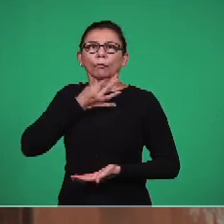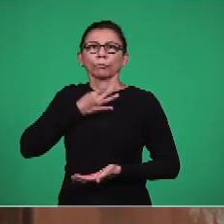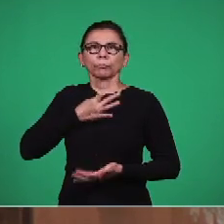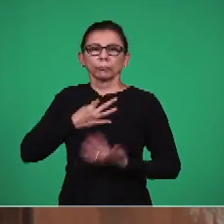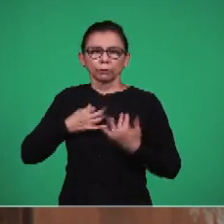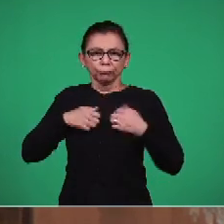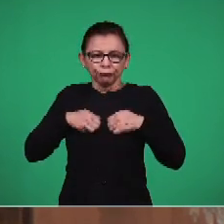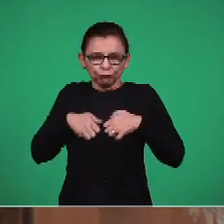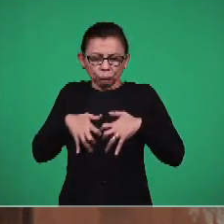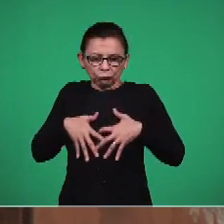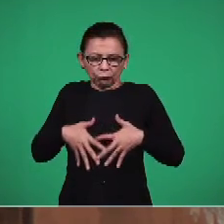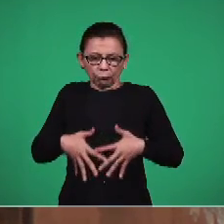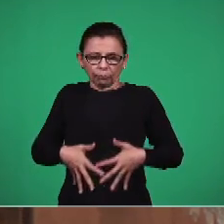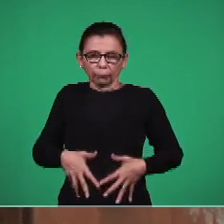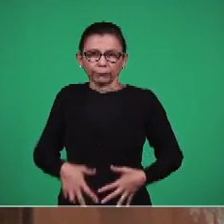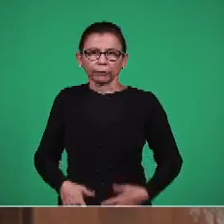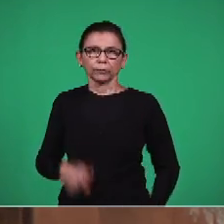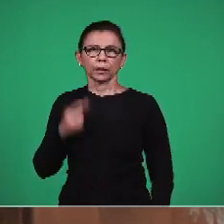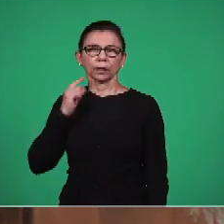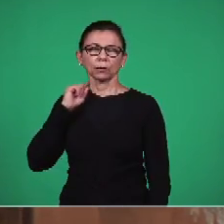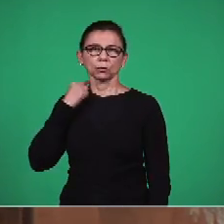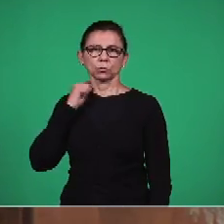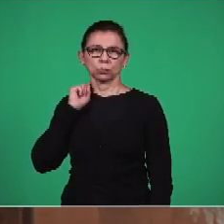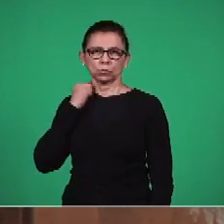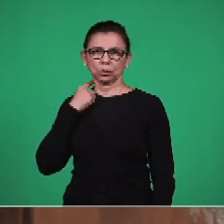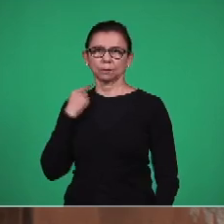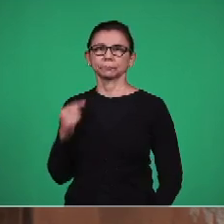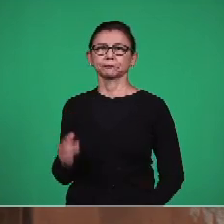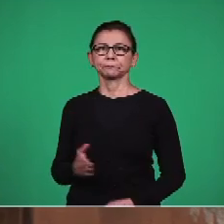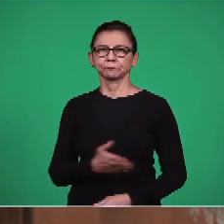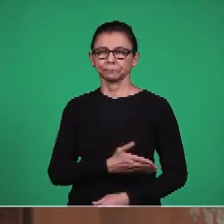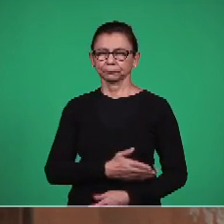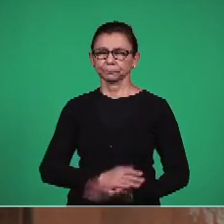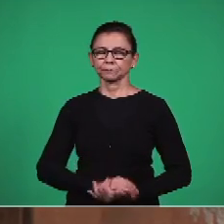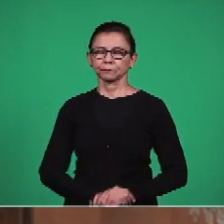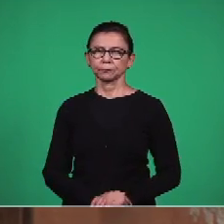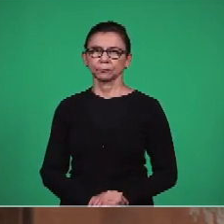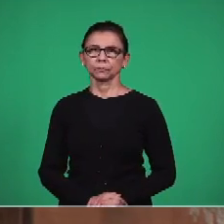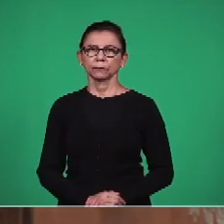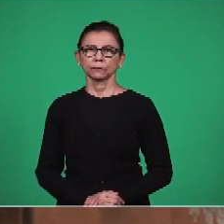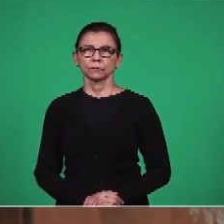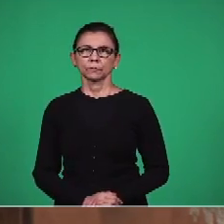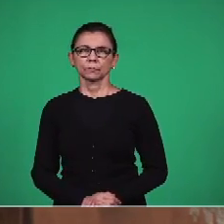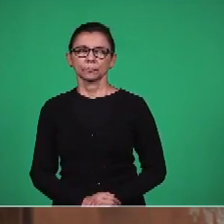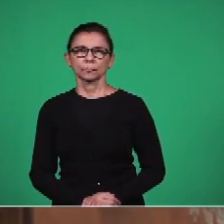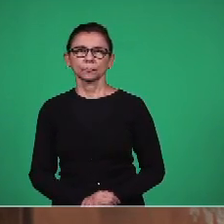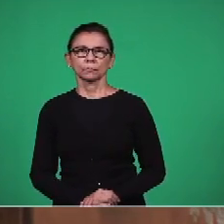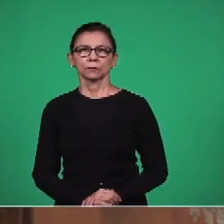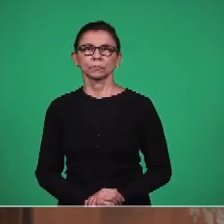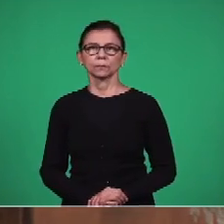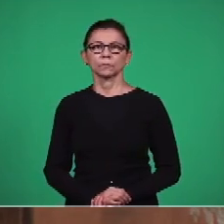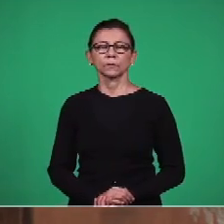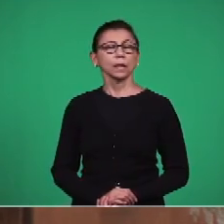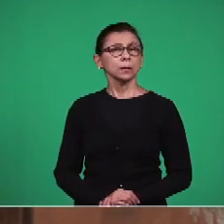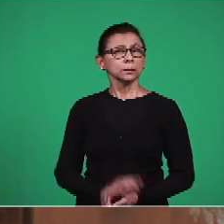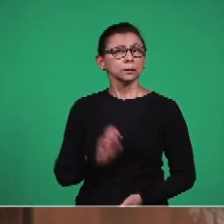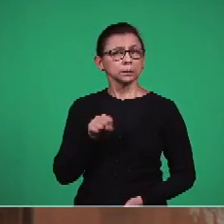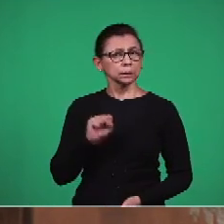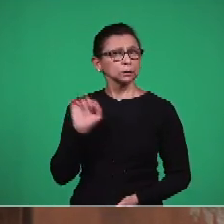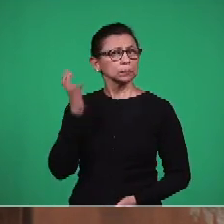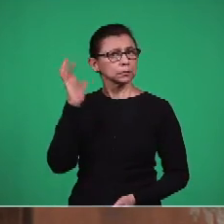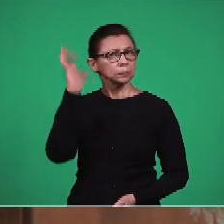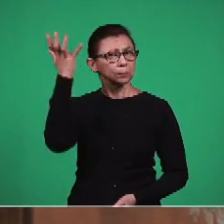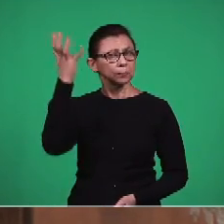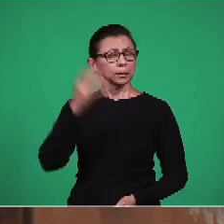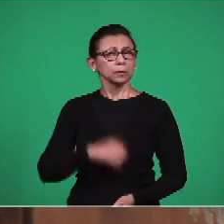Bem, como nós estamos aqui preocupados, eu estava falando sobre as naus. São acontecimentos. A primeira trombeta